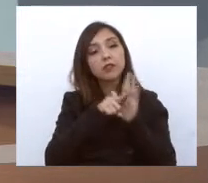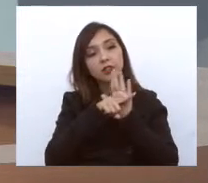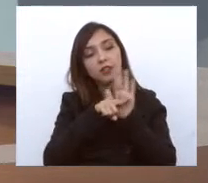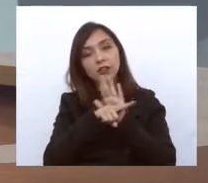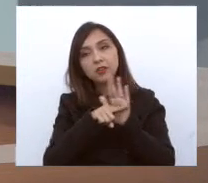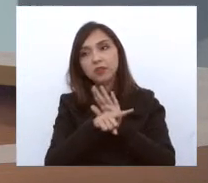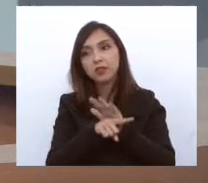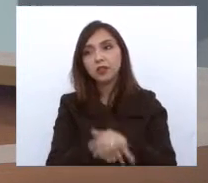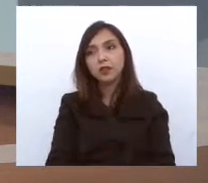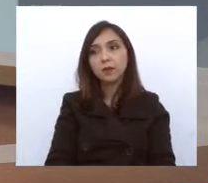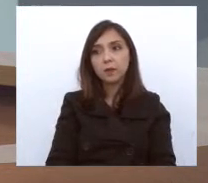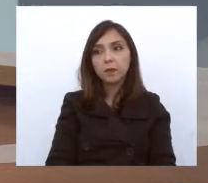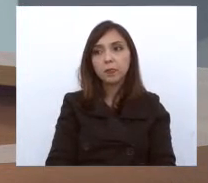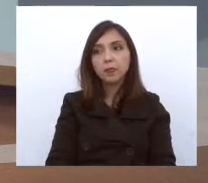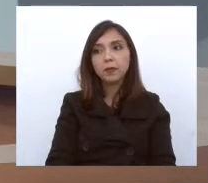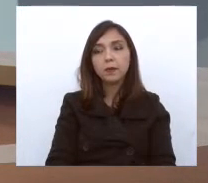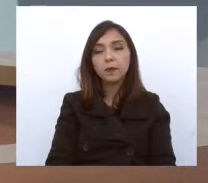ter